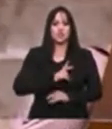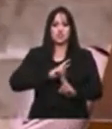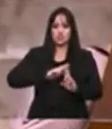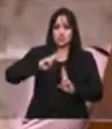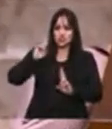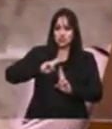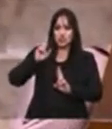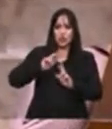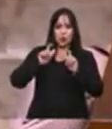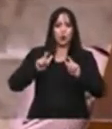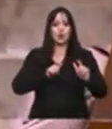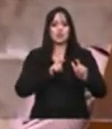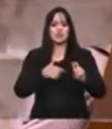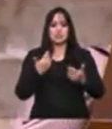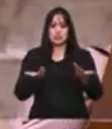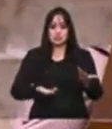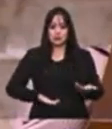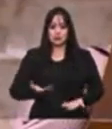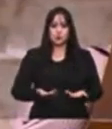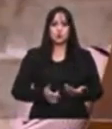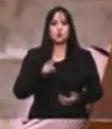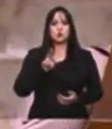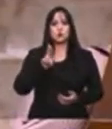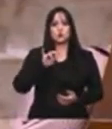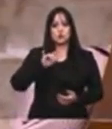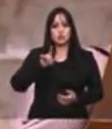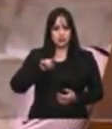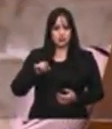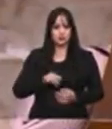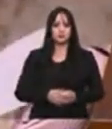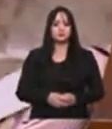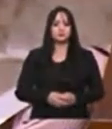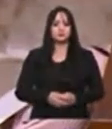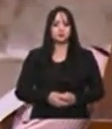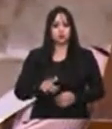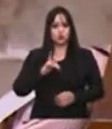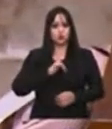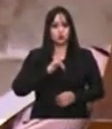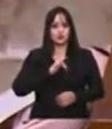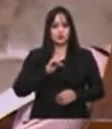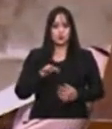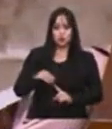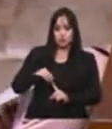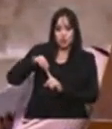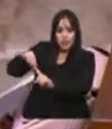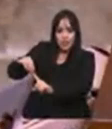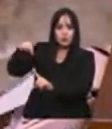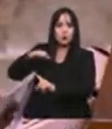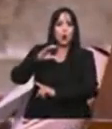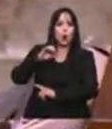rede postos de serviço. Seu ocupante, Luiz Cláudio Caseira Sanches, havia sido indicado por Collor